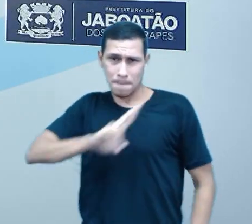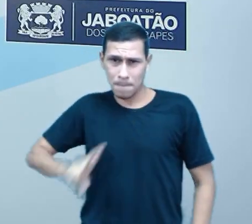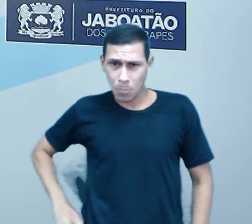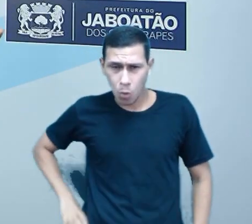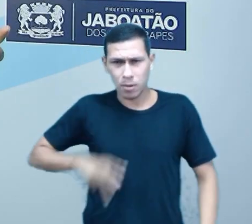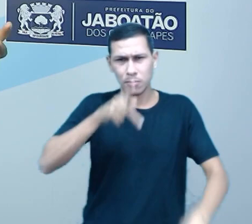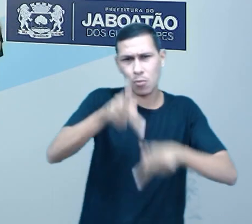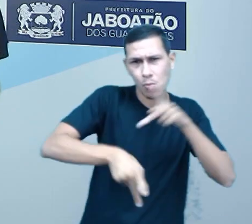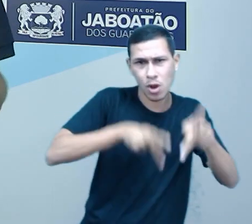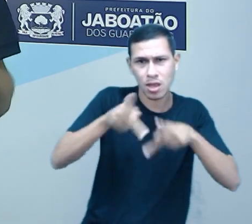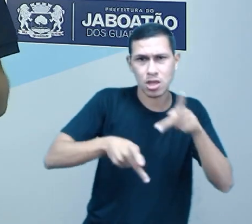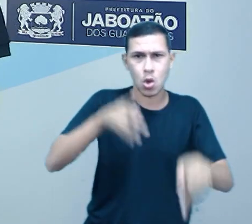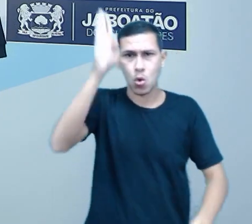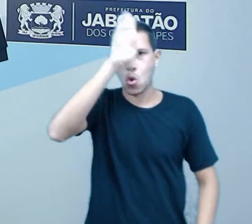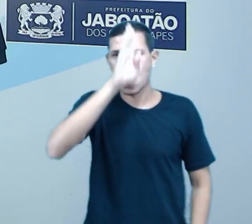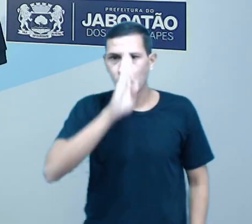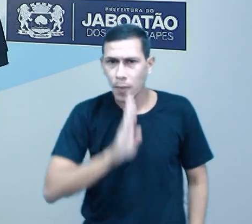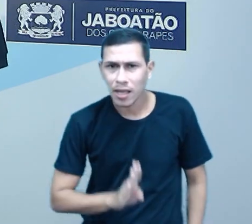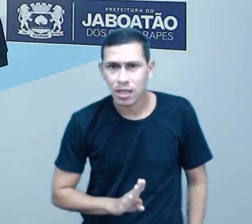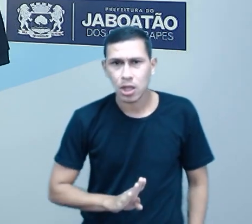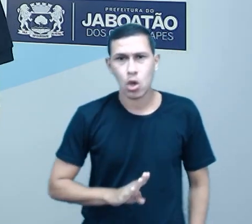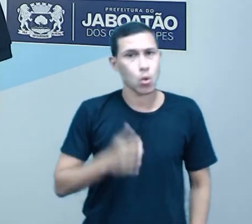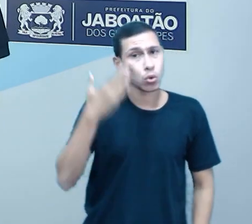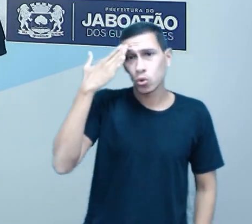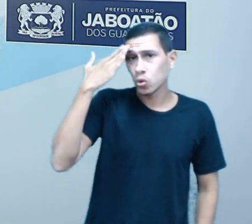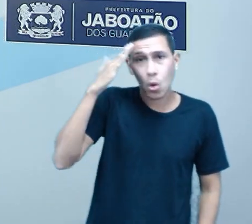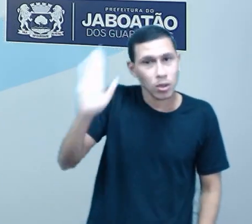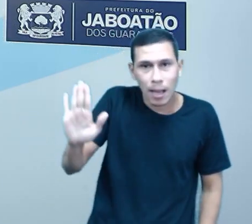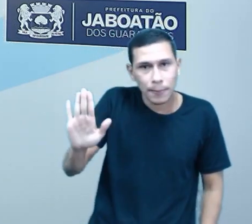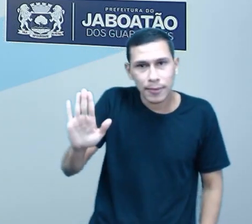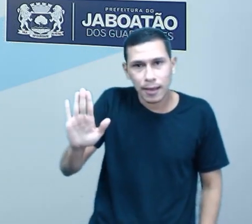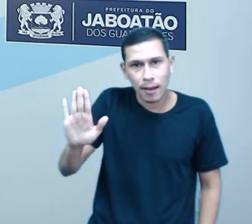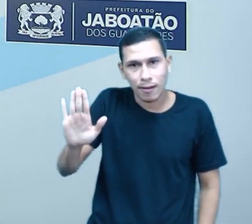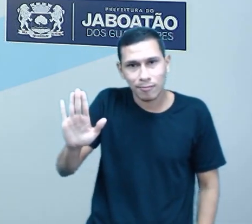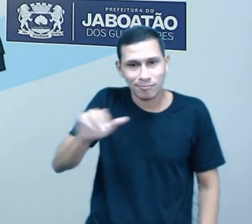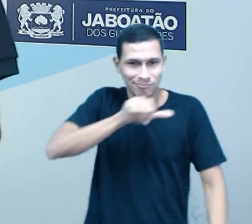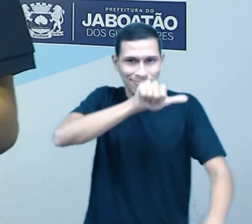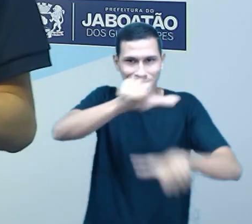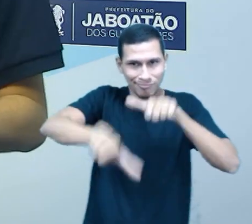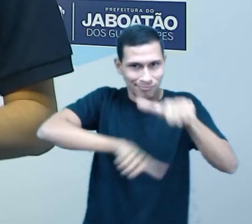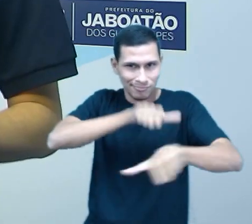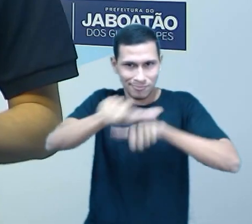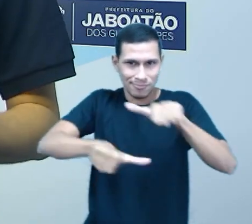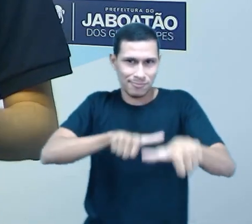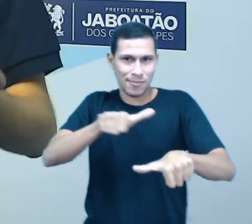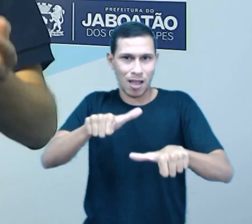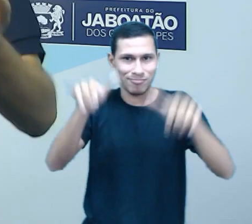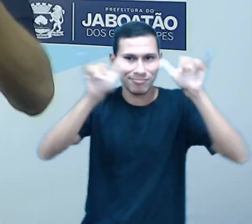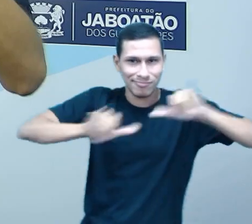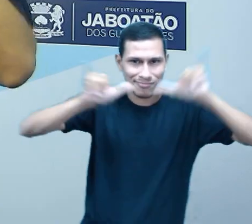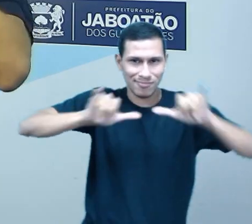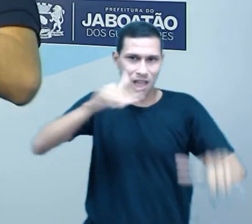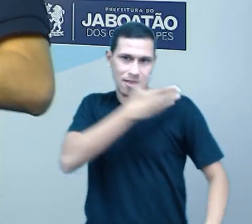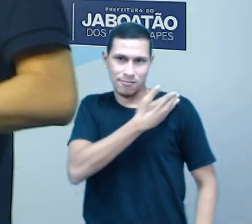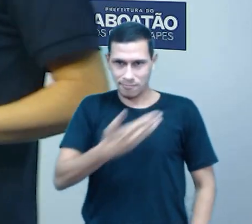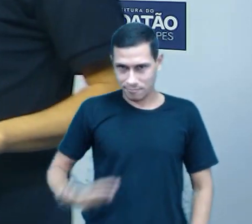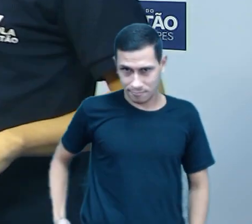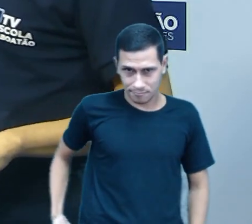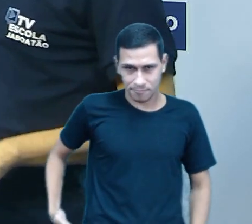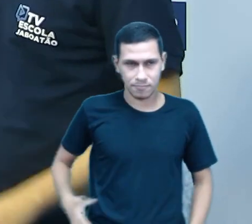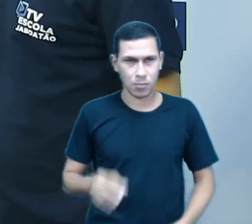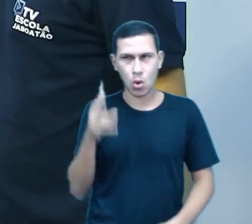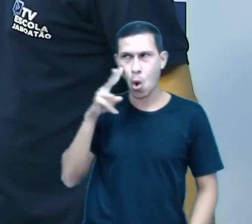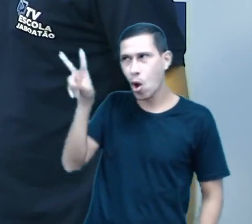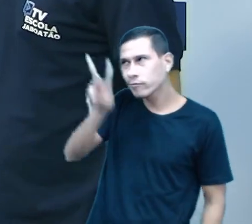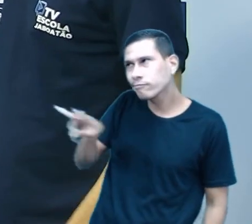grande maioria da população brasileira, ela foi alijada desse processo, ela foi excluída desse processo. Volta para o slide,